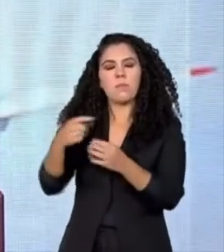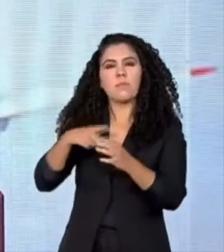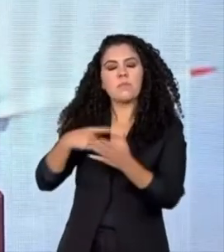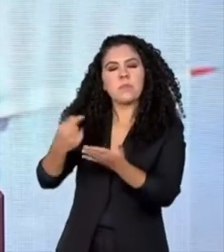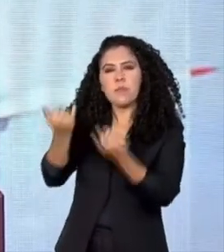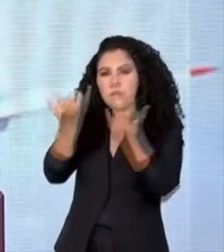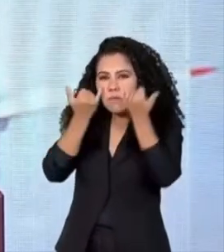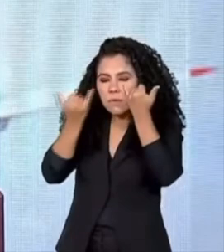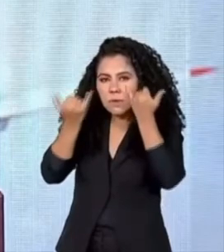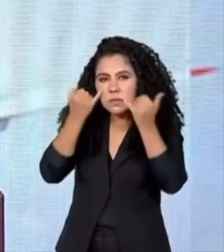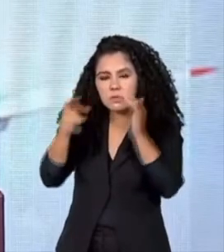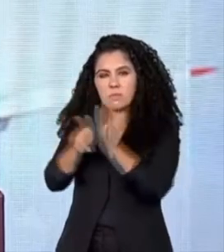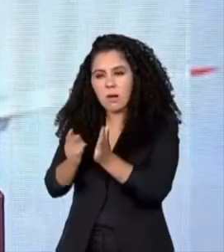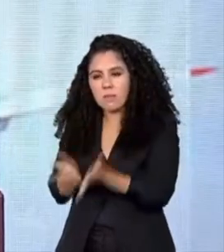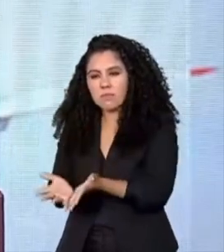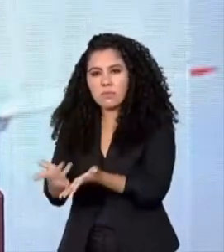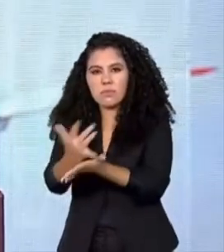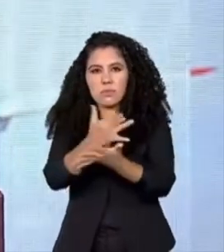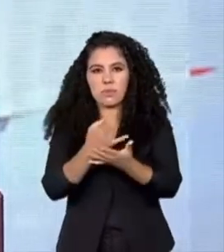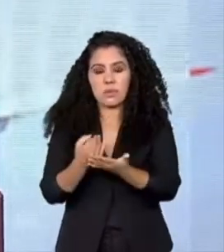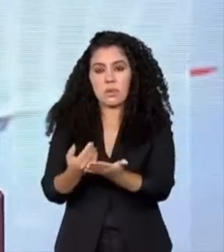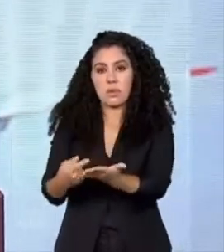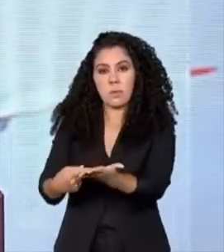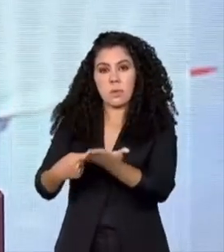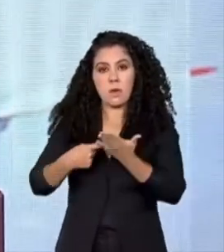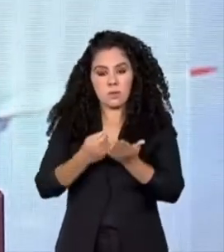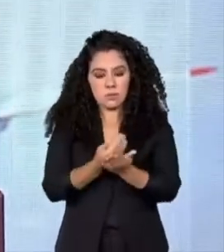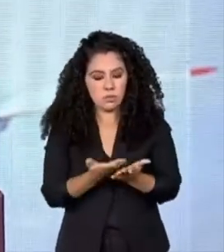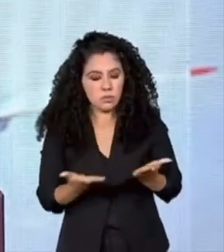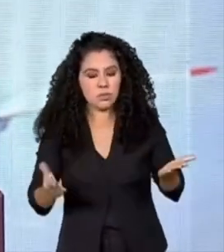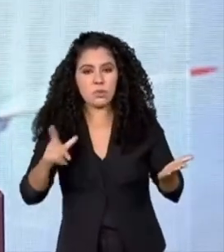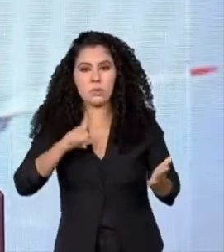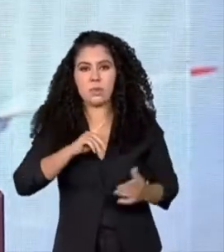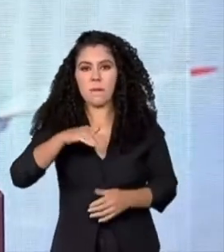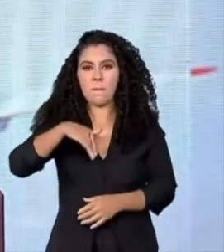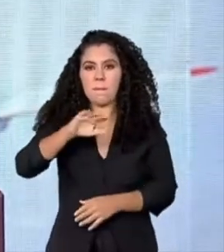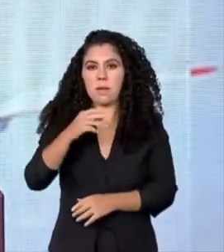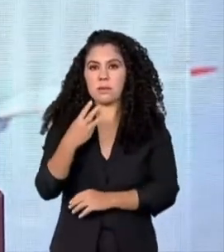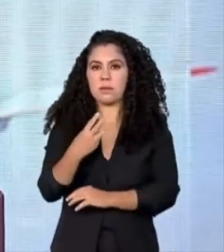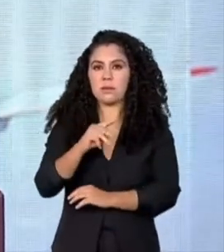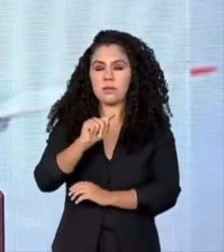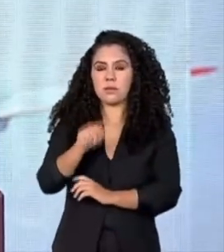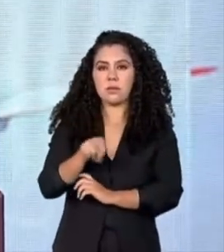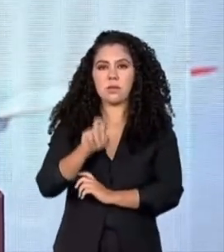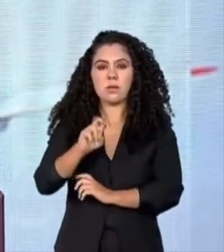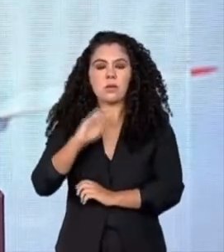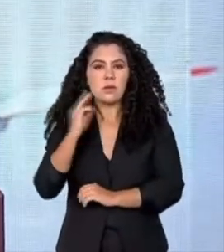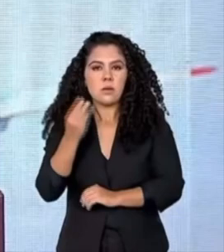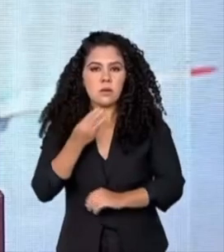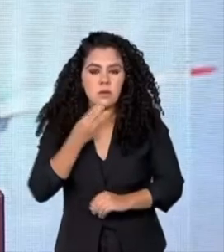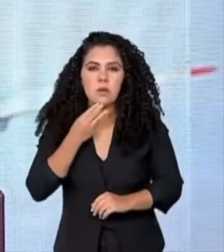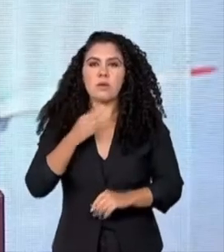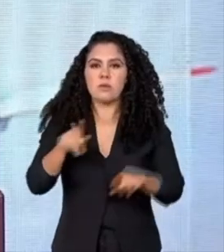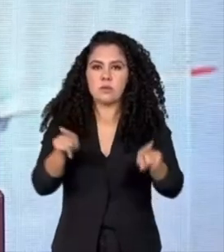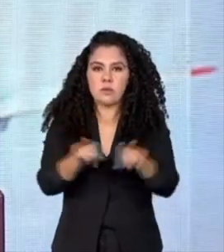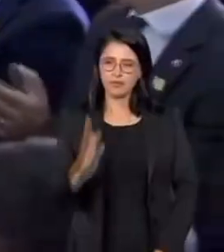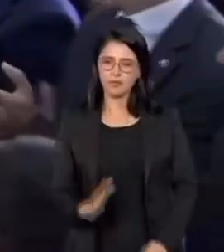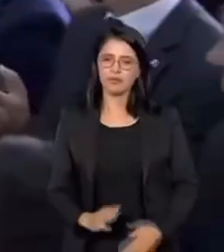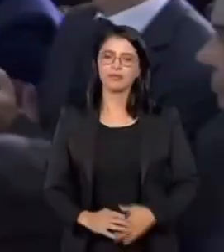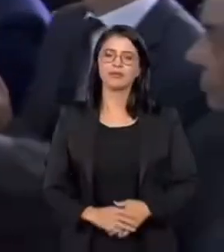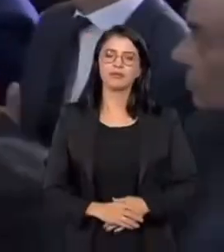Mitigeri, teremos mais de 3 bilhões em investimentos com mais de 5 mil empregos diretos e